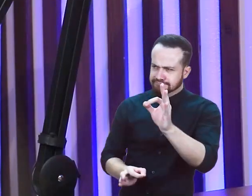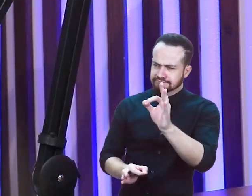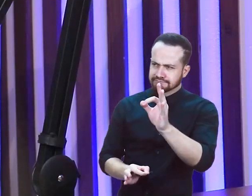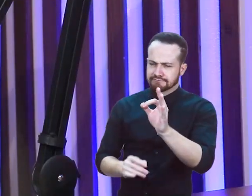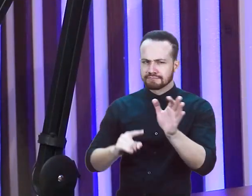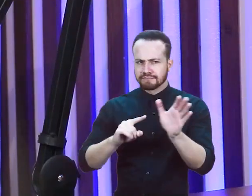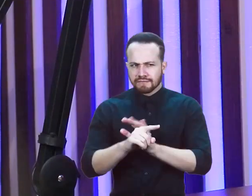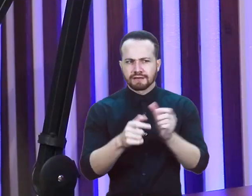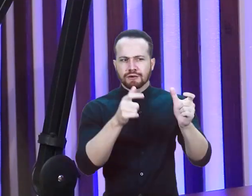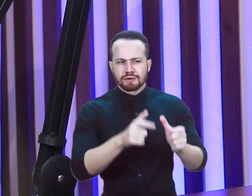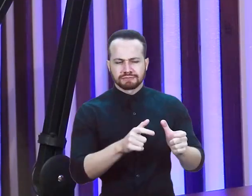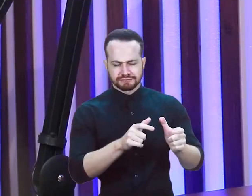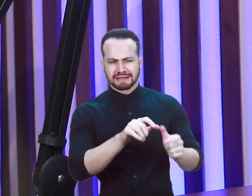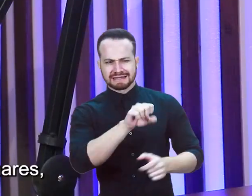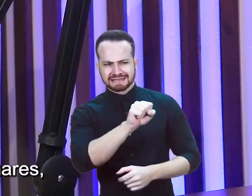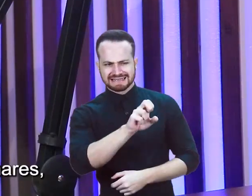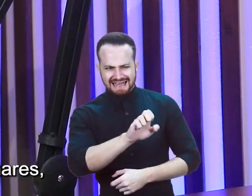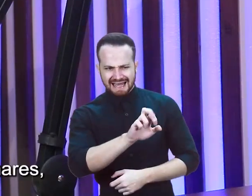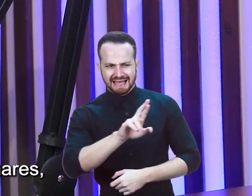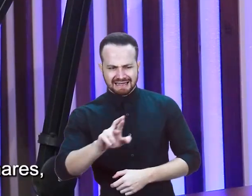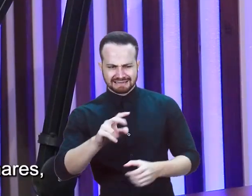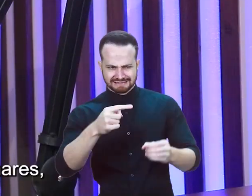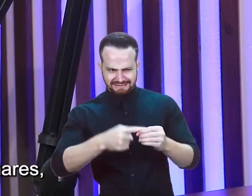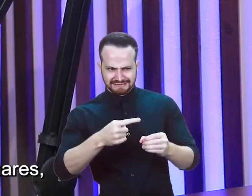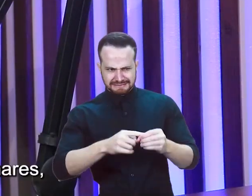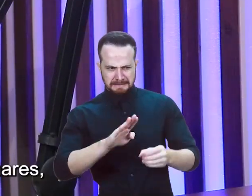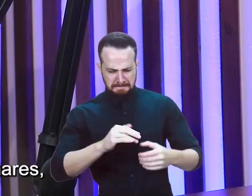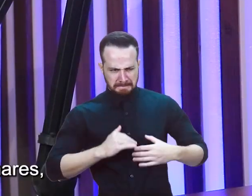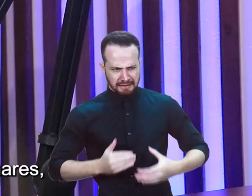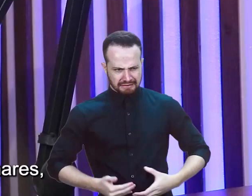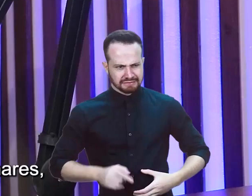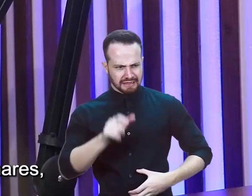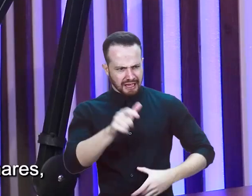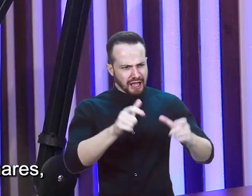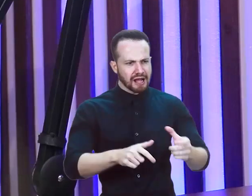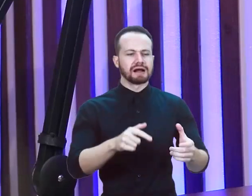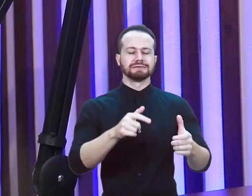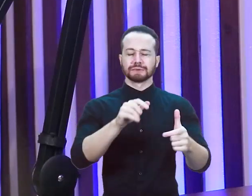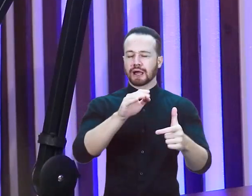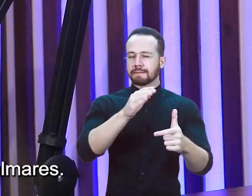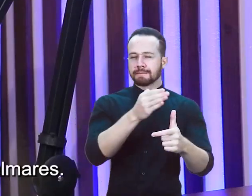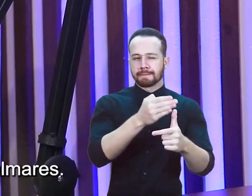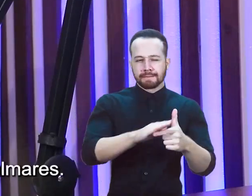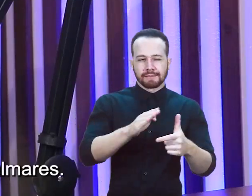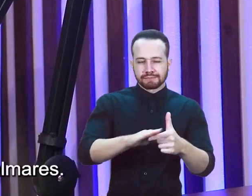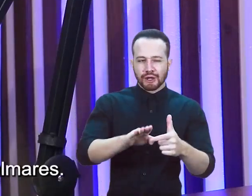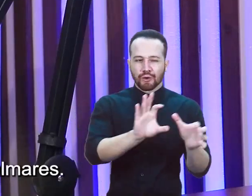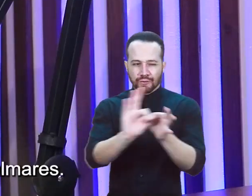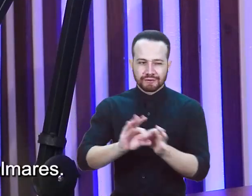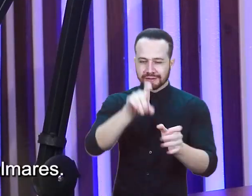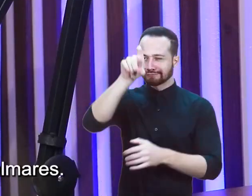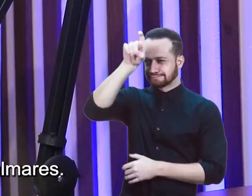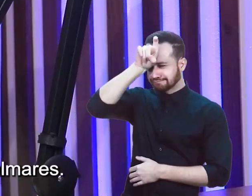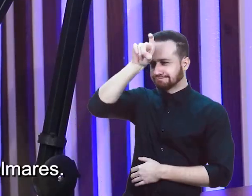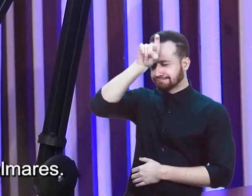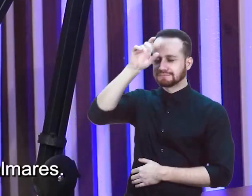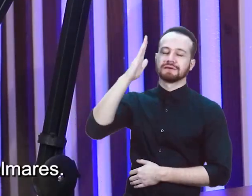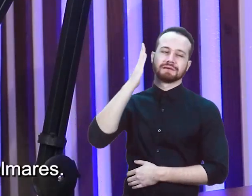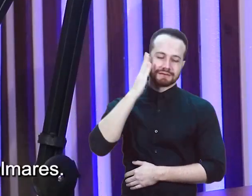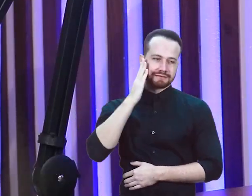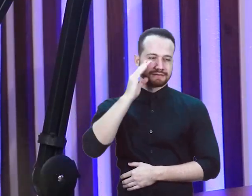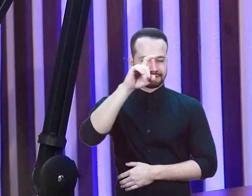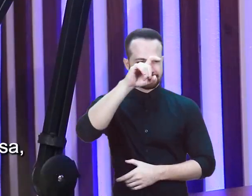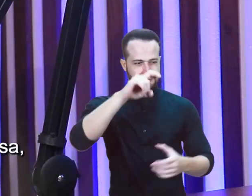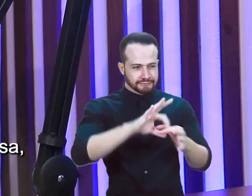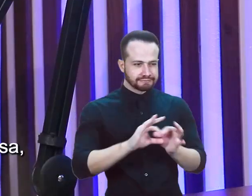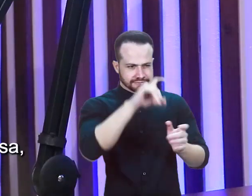Barriga? Serra da Barriga, no município de Zumbi dos Palmares. União dos Palmares. União dos Palmares. União dos